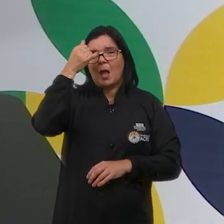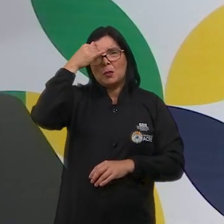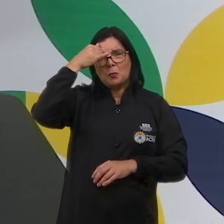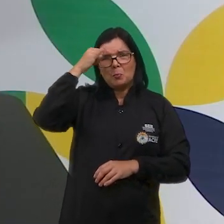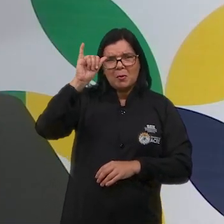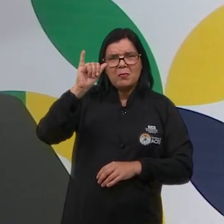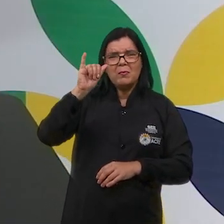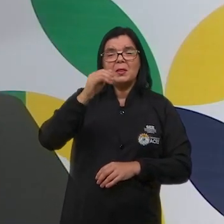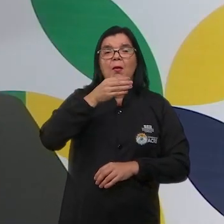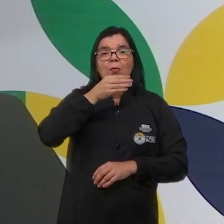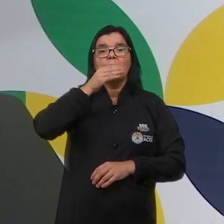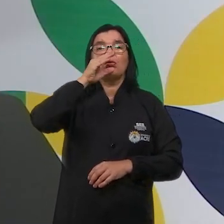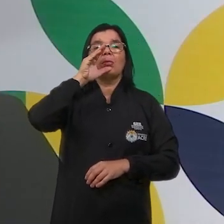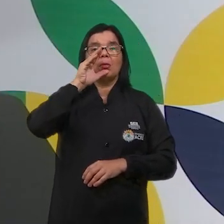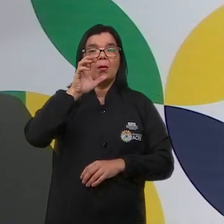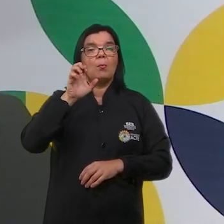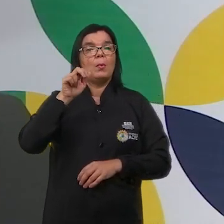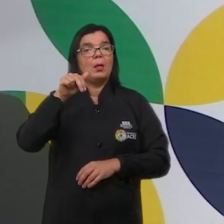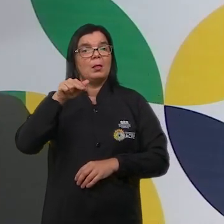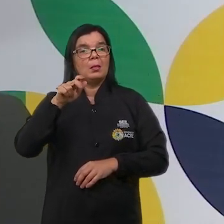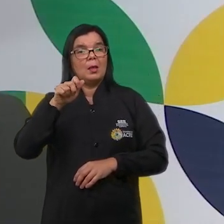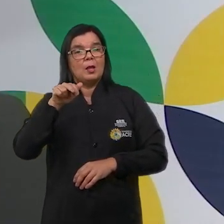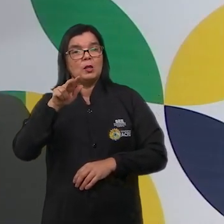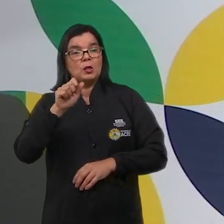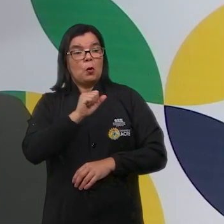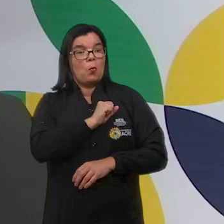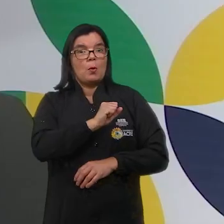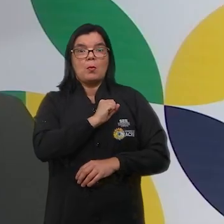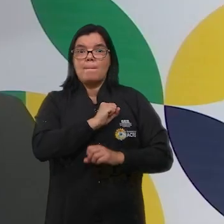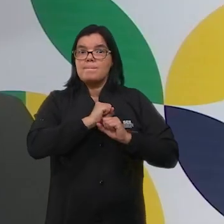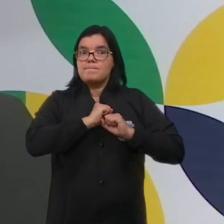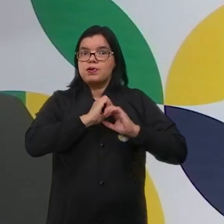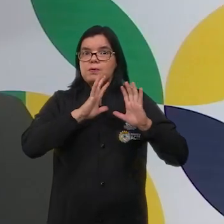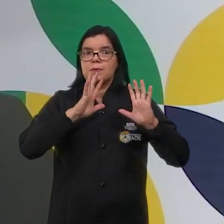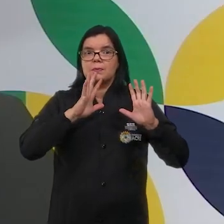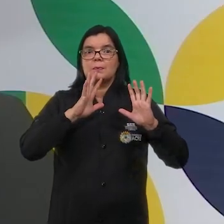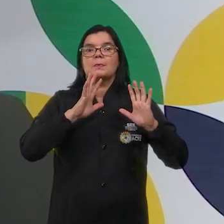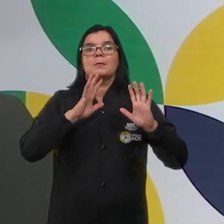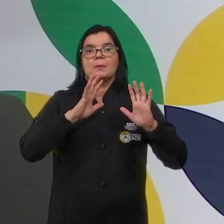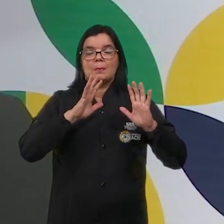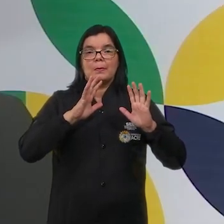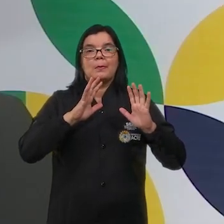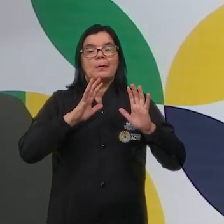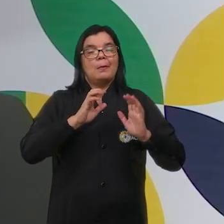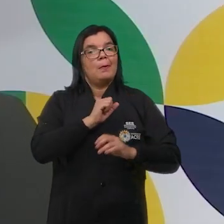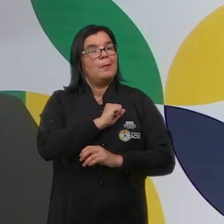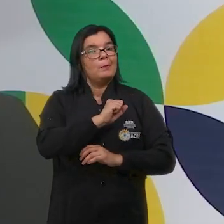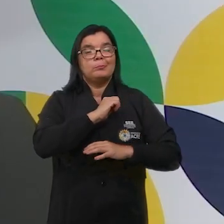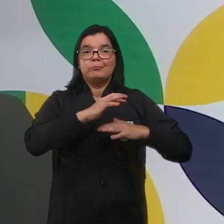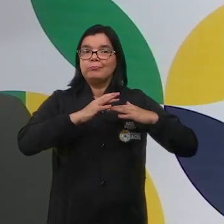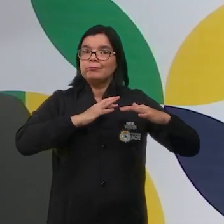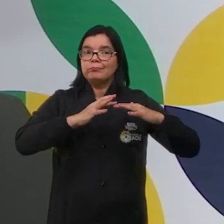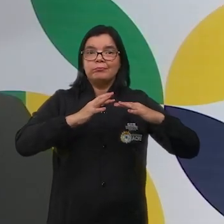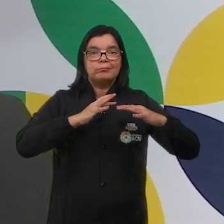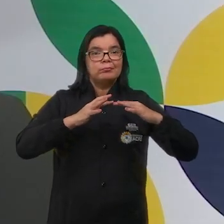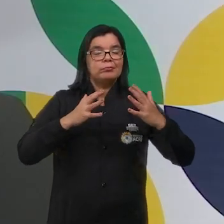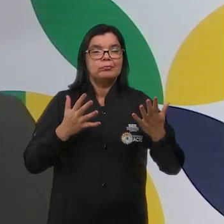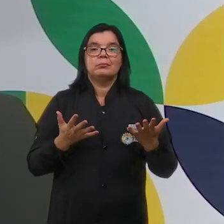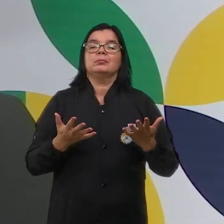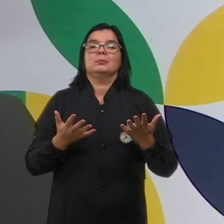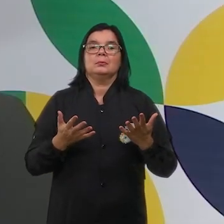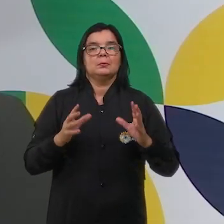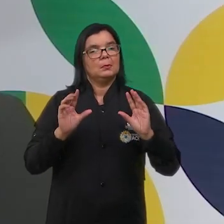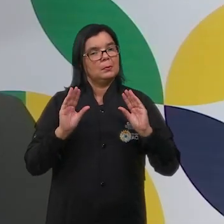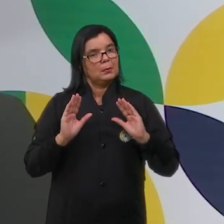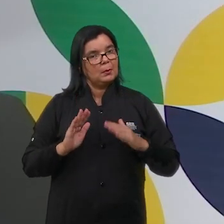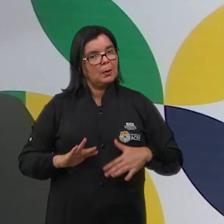um energético aí, o coração é uma bomba, aí você coloca uma bomba de movimentação,